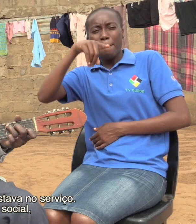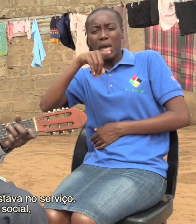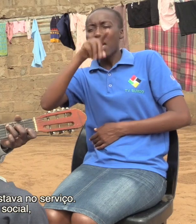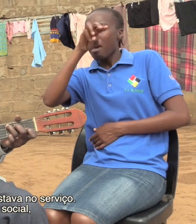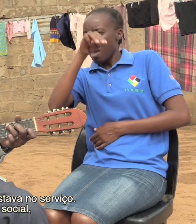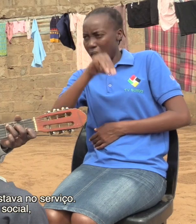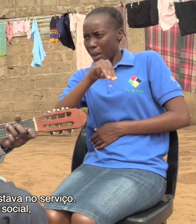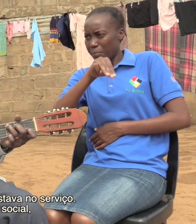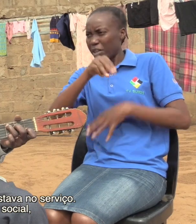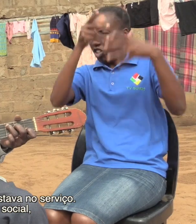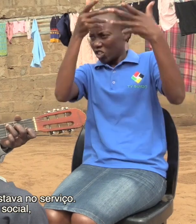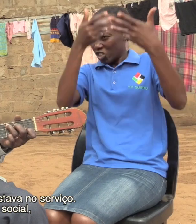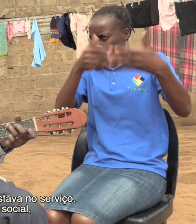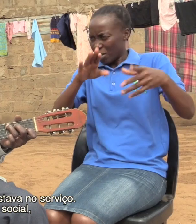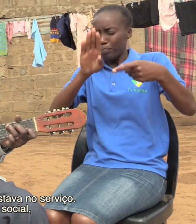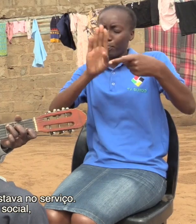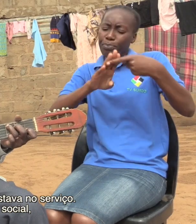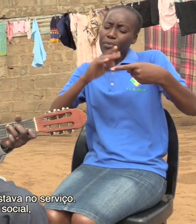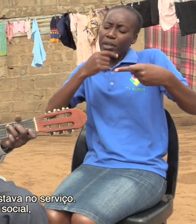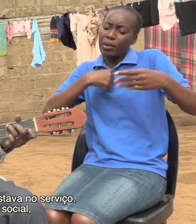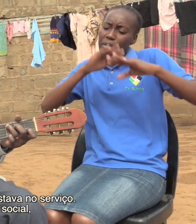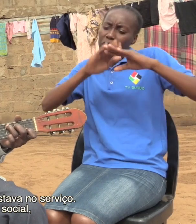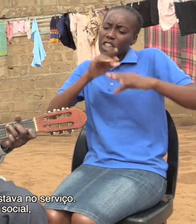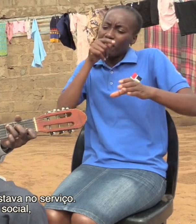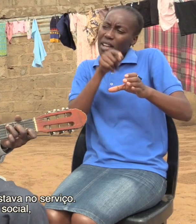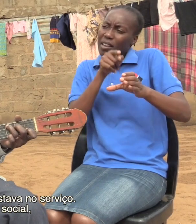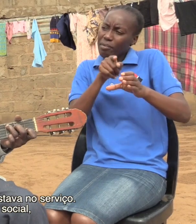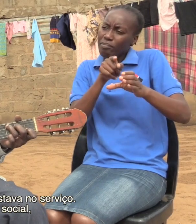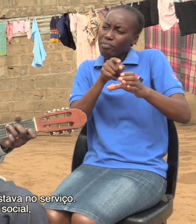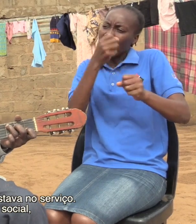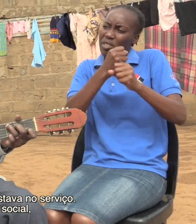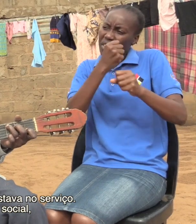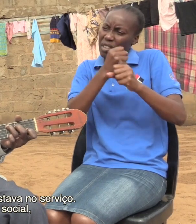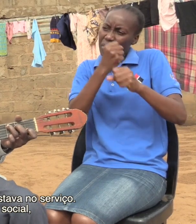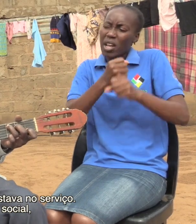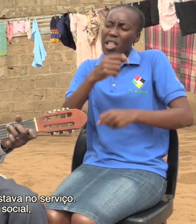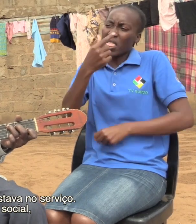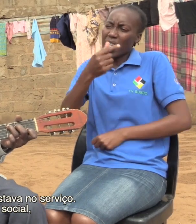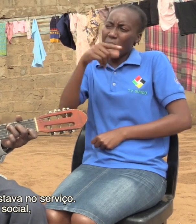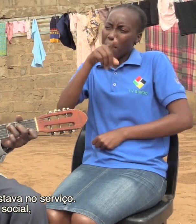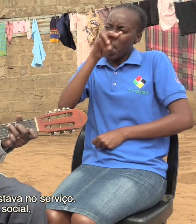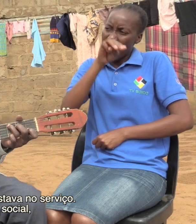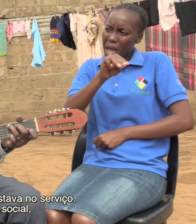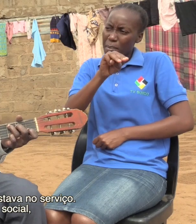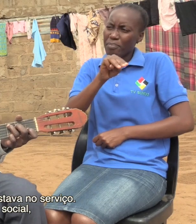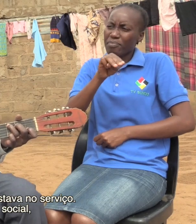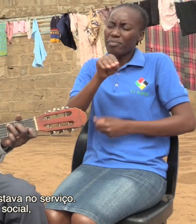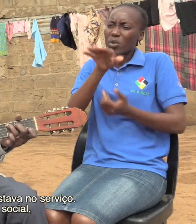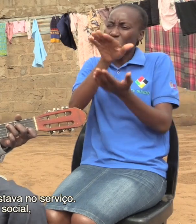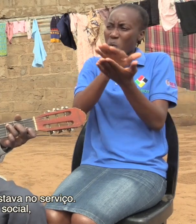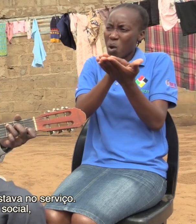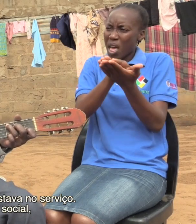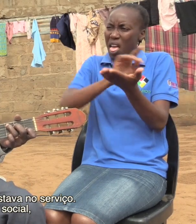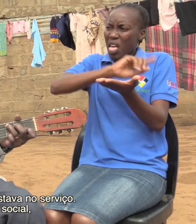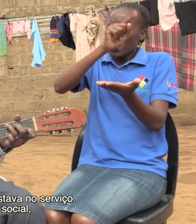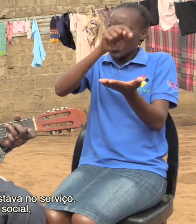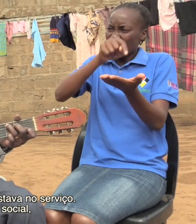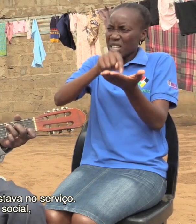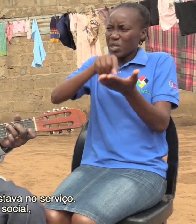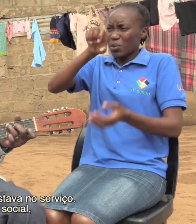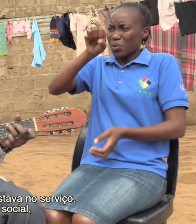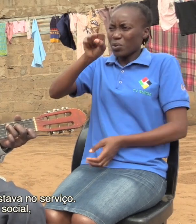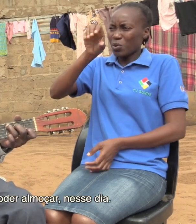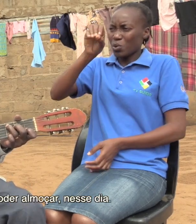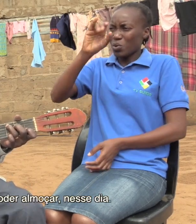na altura que eu estive no serviço, então, centro social, de facto, lá no centro social,